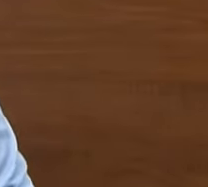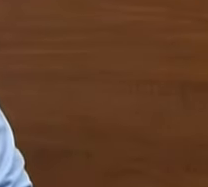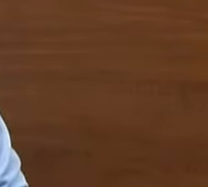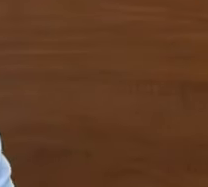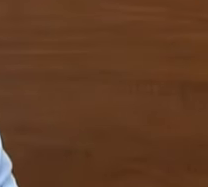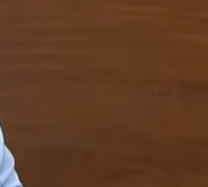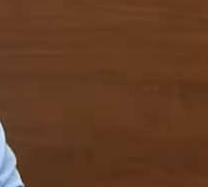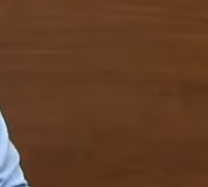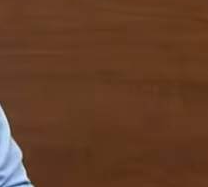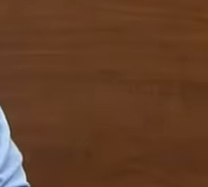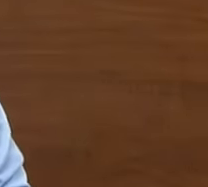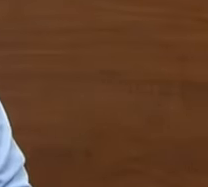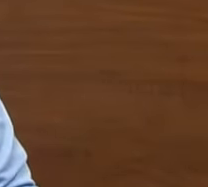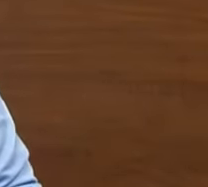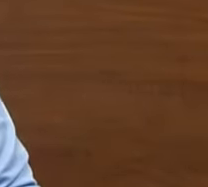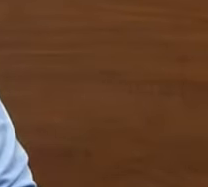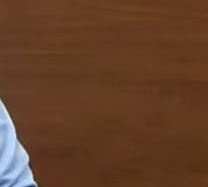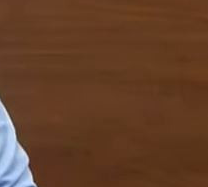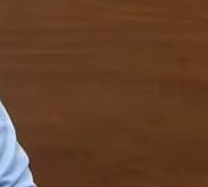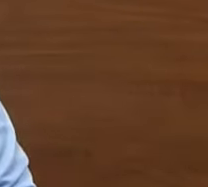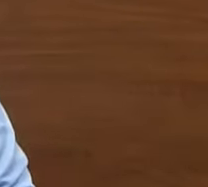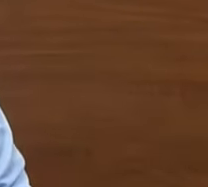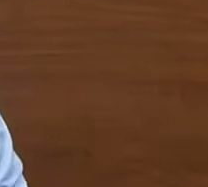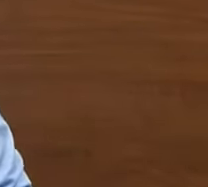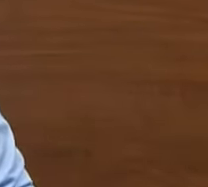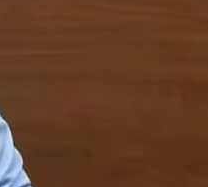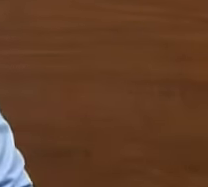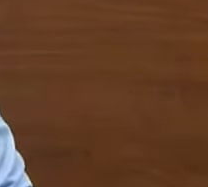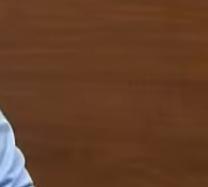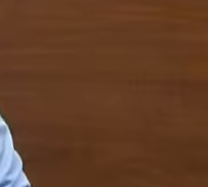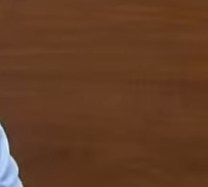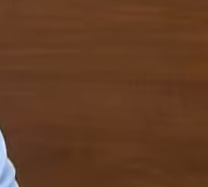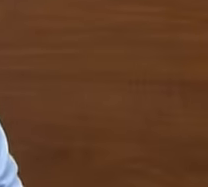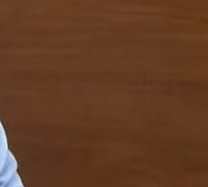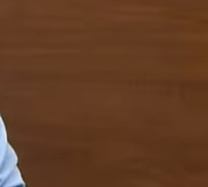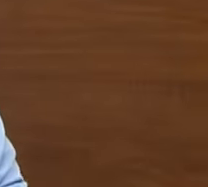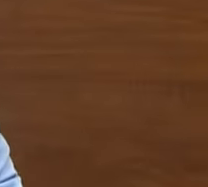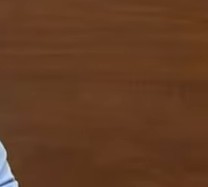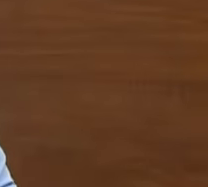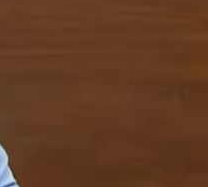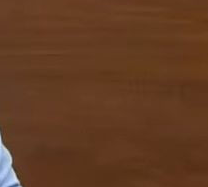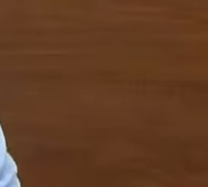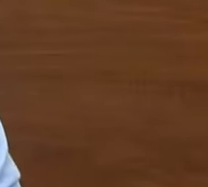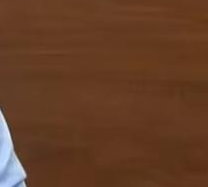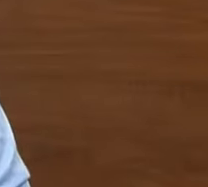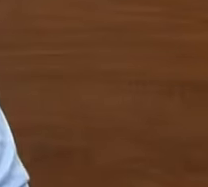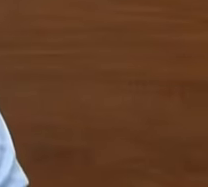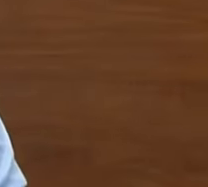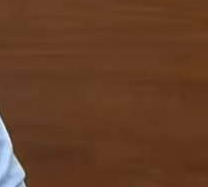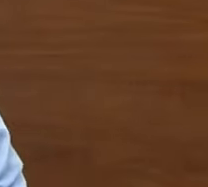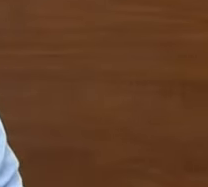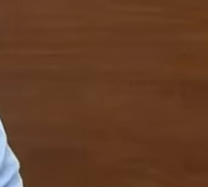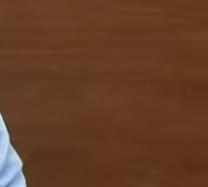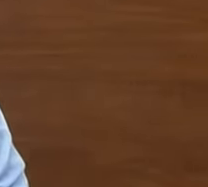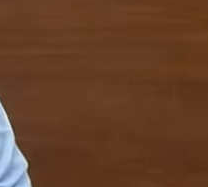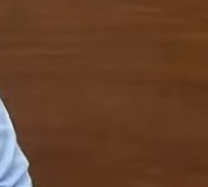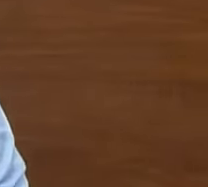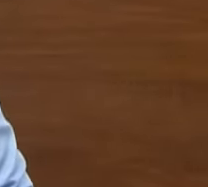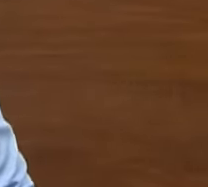Assembleia Legislativa. Confira mais informações sobre a pauta da reunião no portal do Parlamento Gaúcho, em agenda das